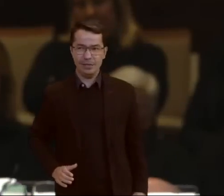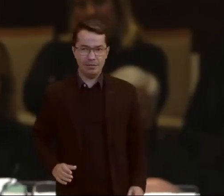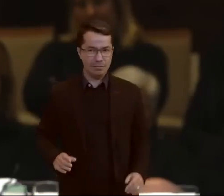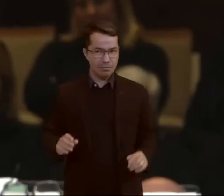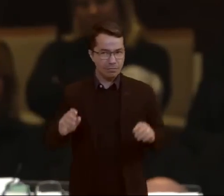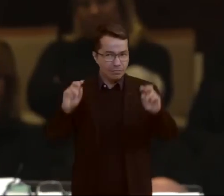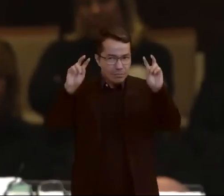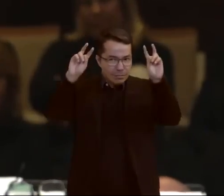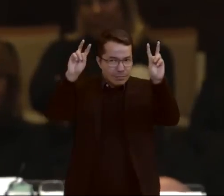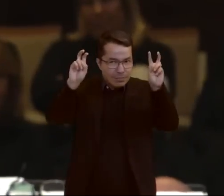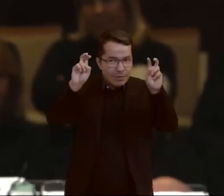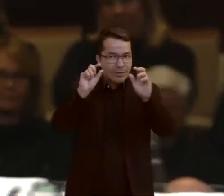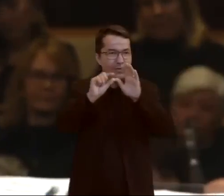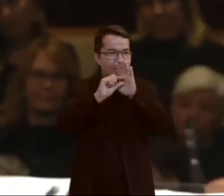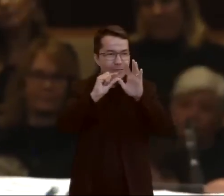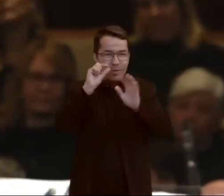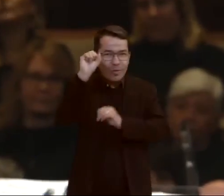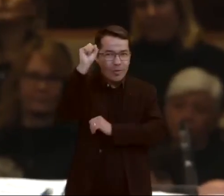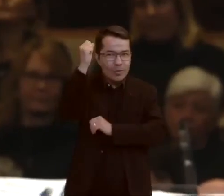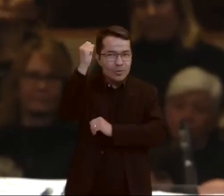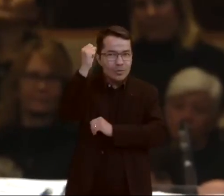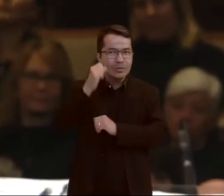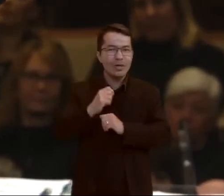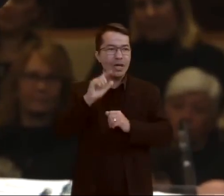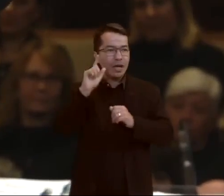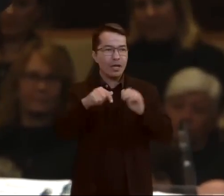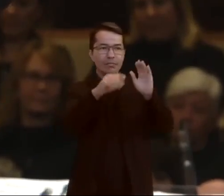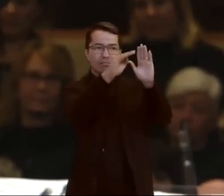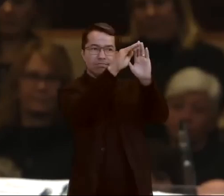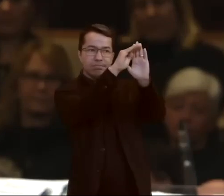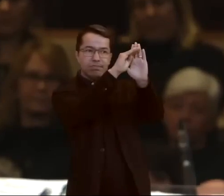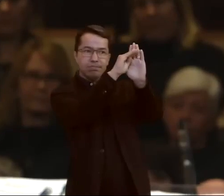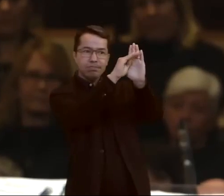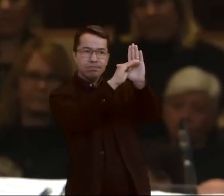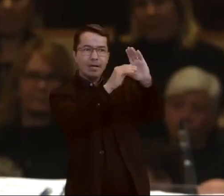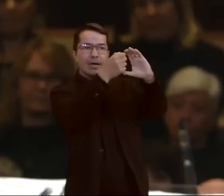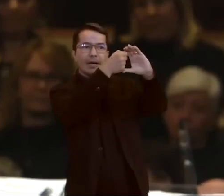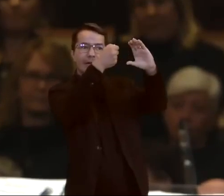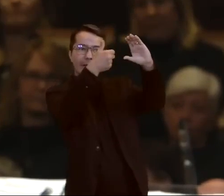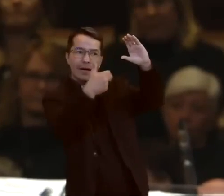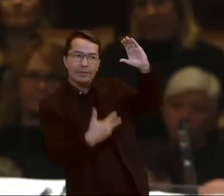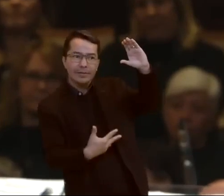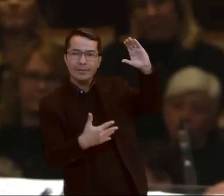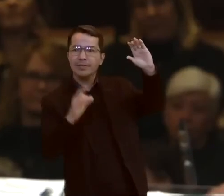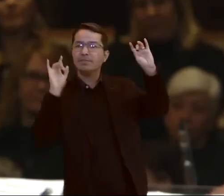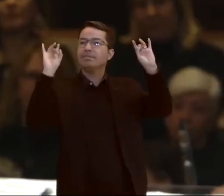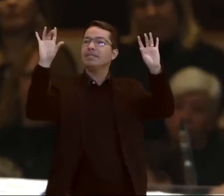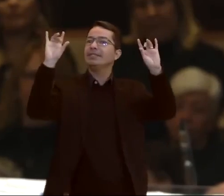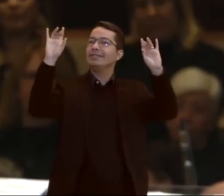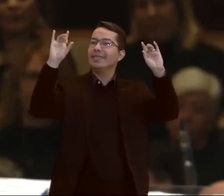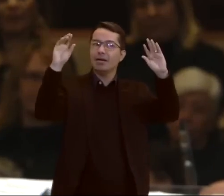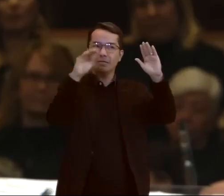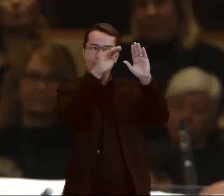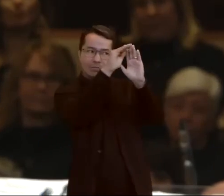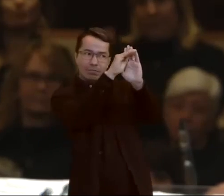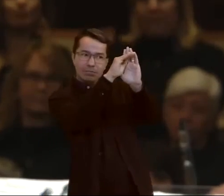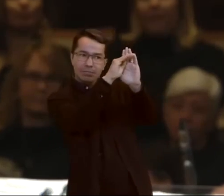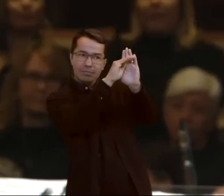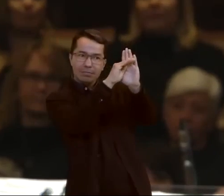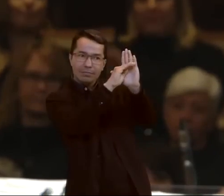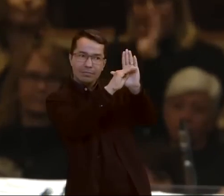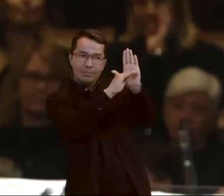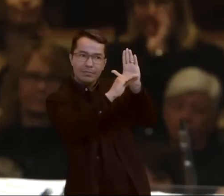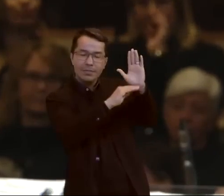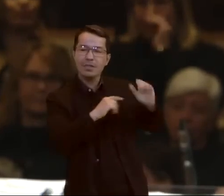ele está finalizando uma lista de qualidades que a gente vai começar a olhar hoje, que a gente tem